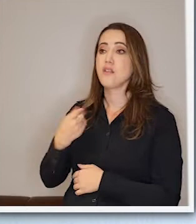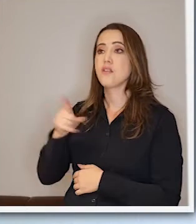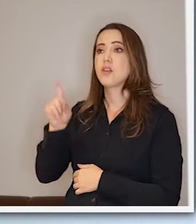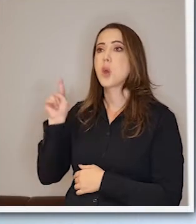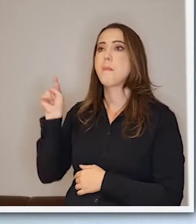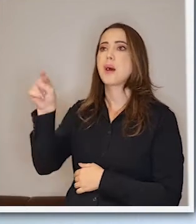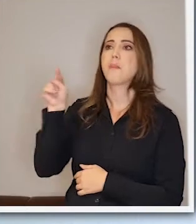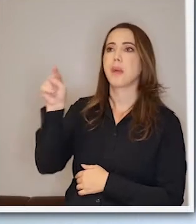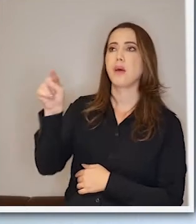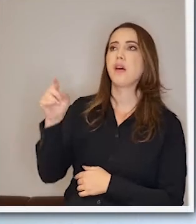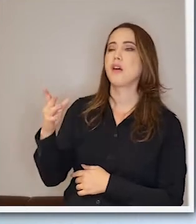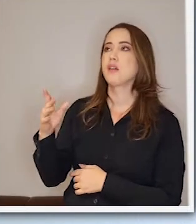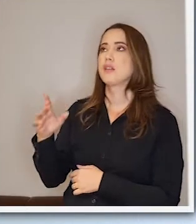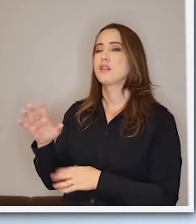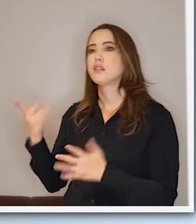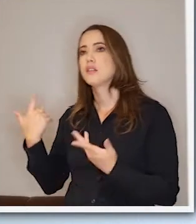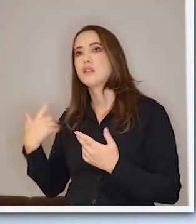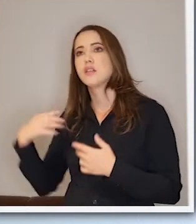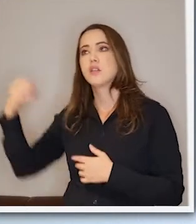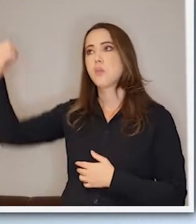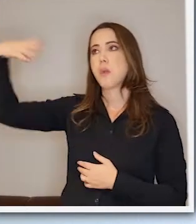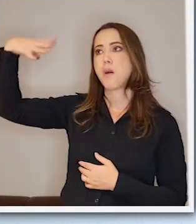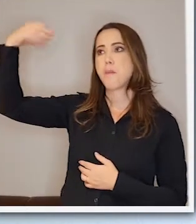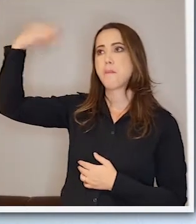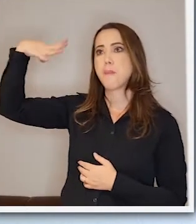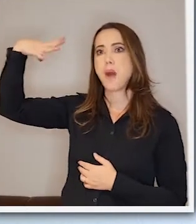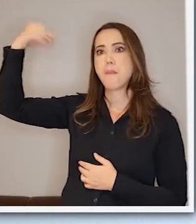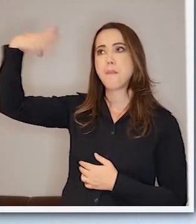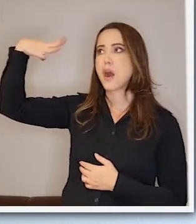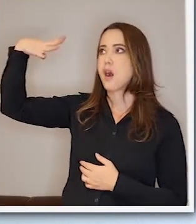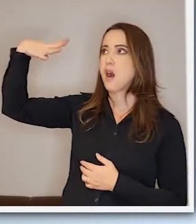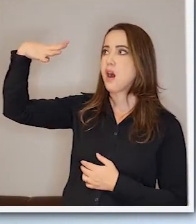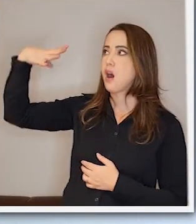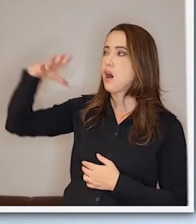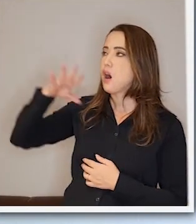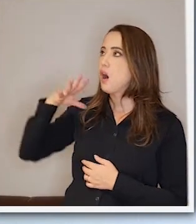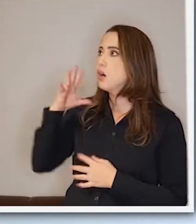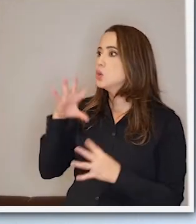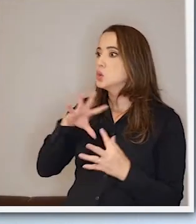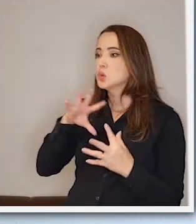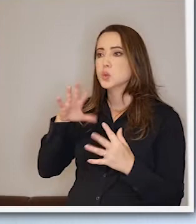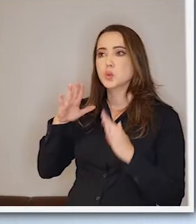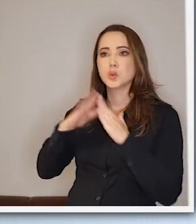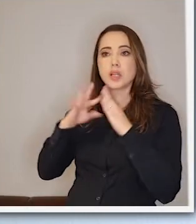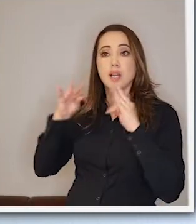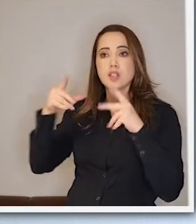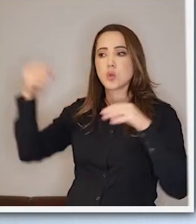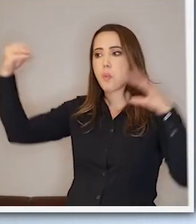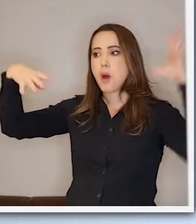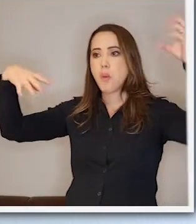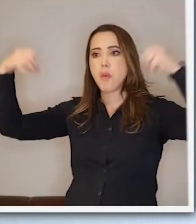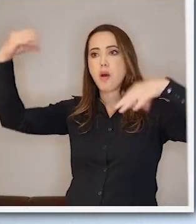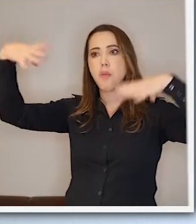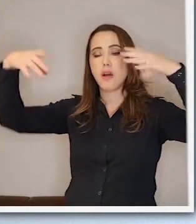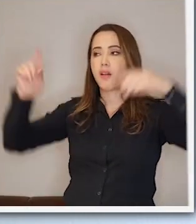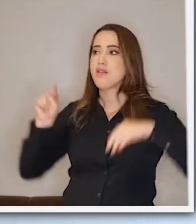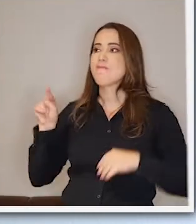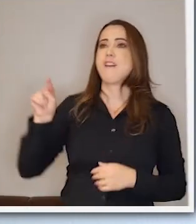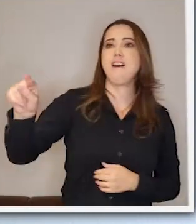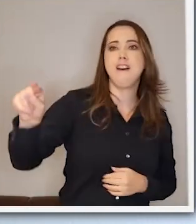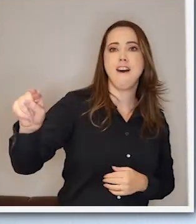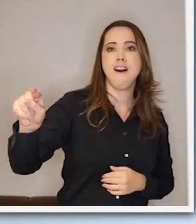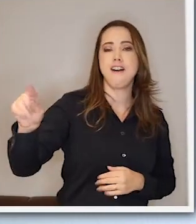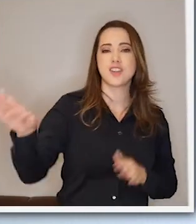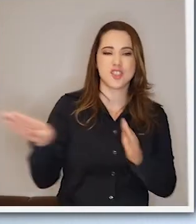eu não pratiquei mais, ele veio a falecer. E eu falava, ele chegava na casa dele, tocava a campainha, cara, ele colocou um sistema de lâmpada, a lâmpada acendia na casa toda.